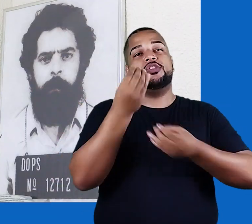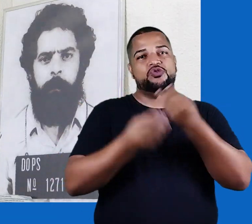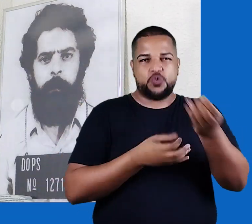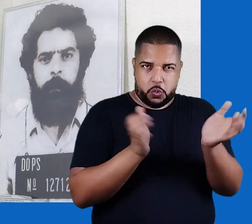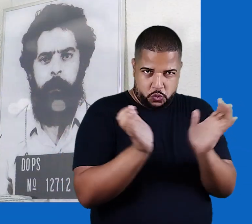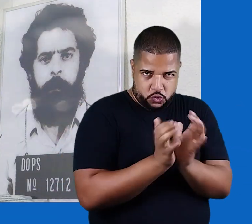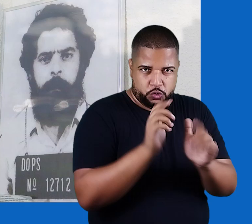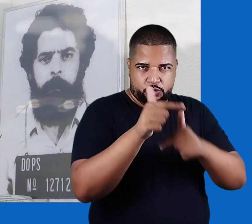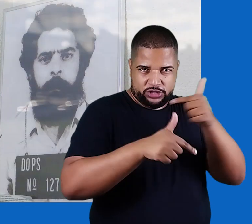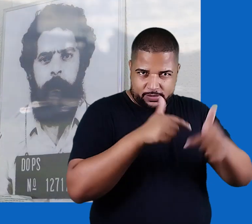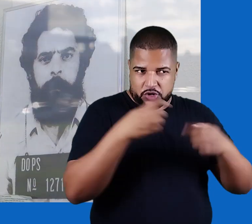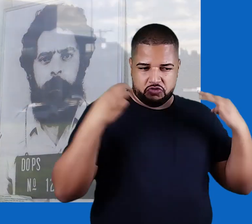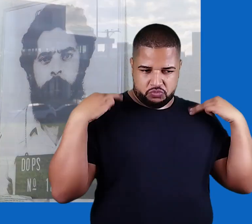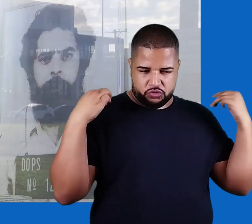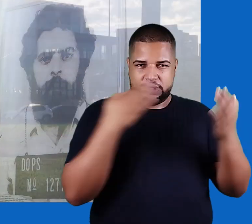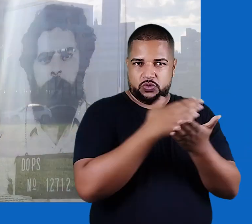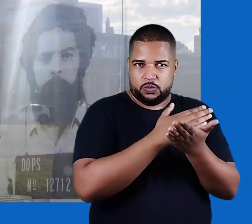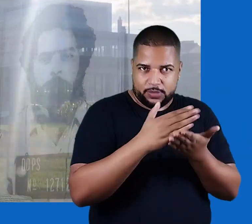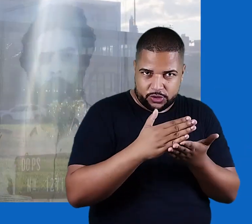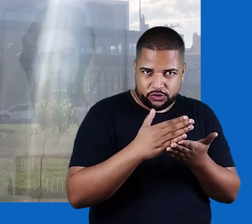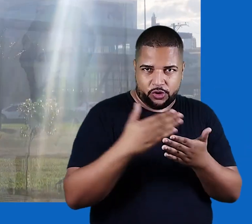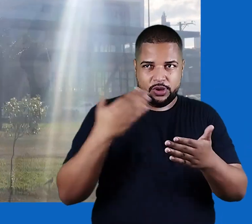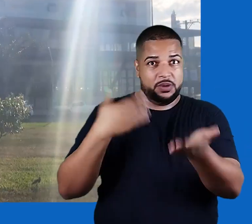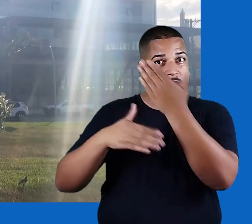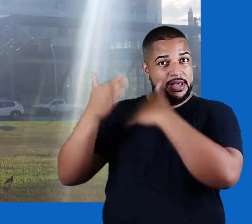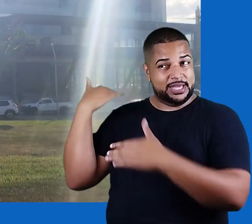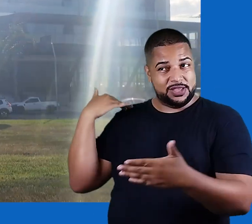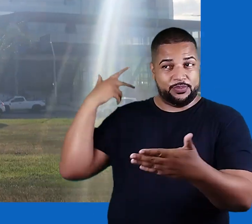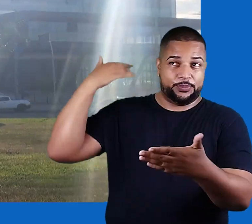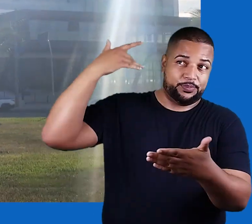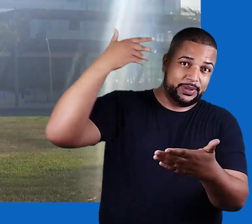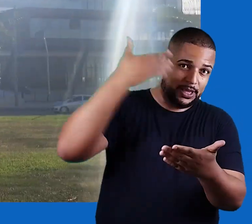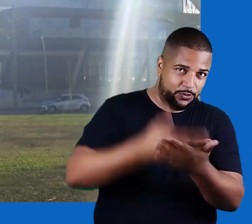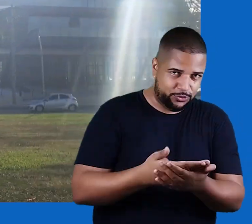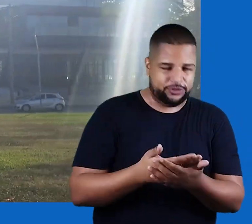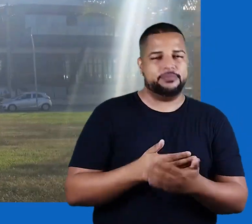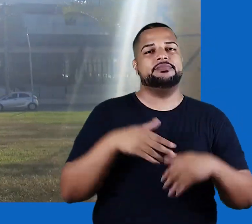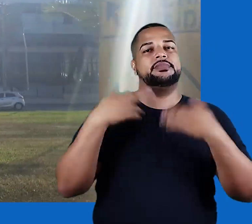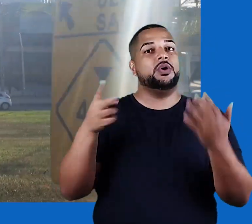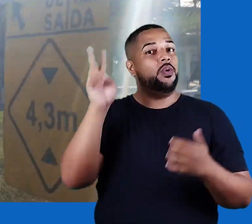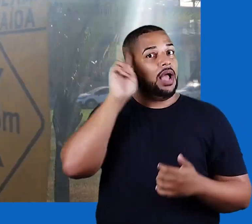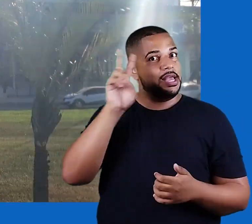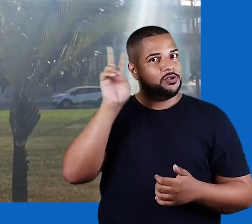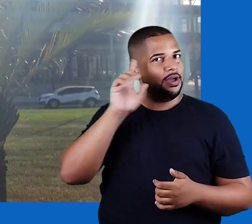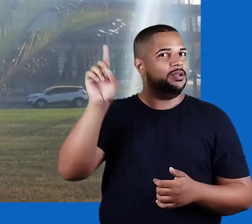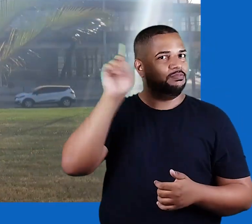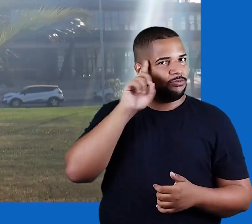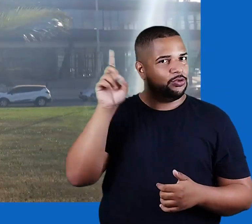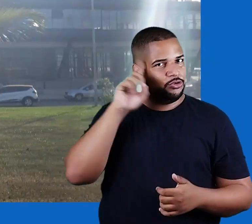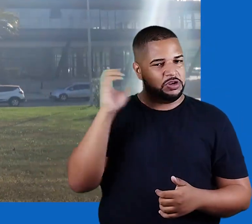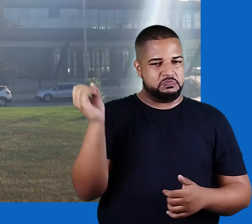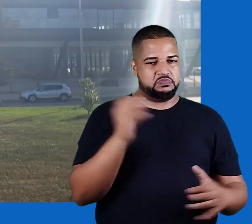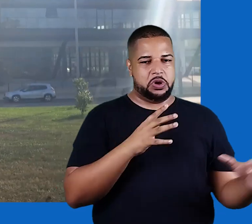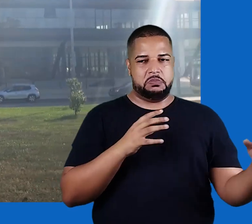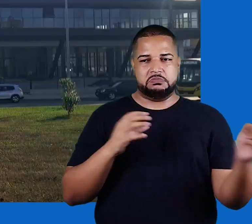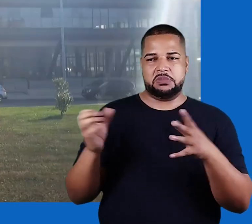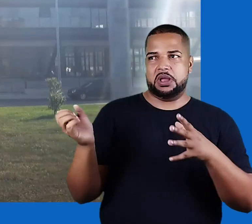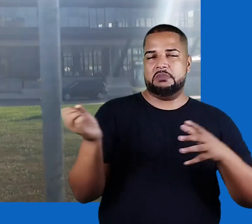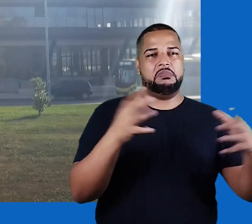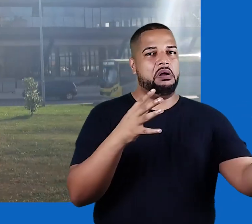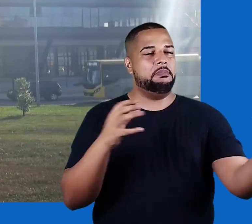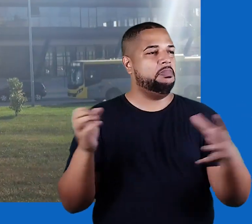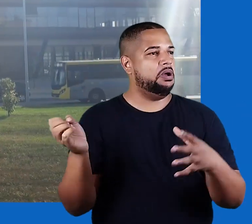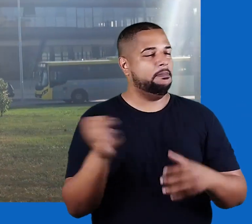de como a categoria começou e como chegou até aqui. E esta história se renova todo dia, a